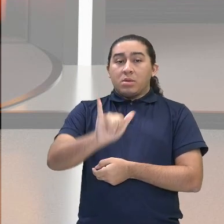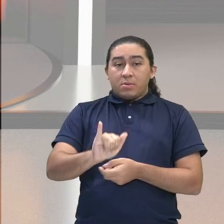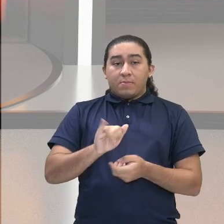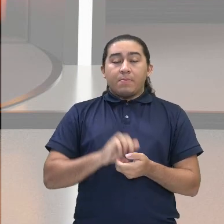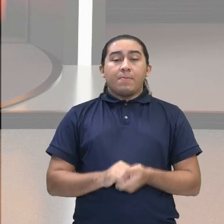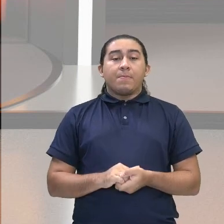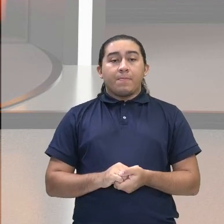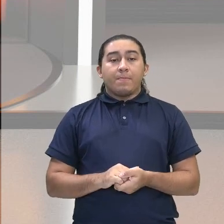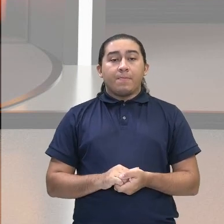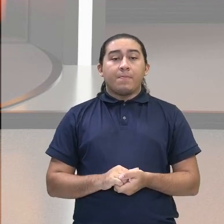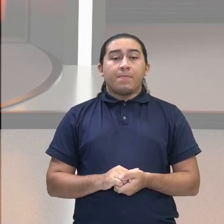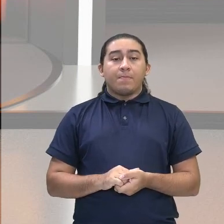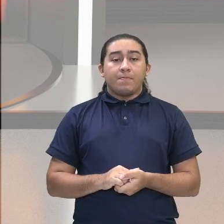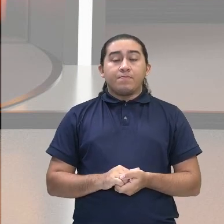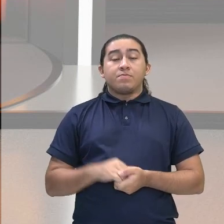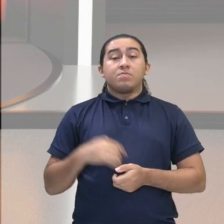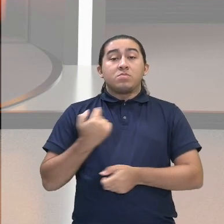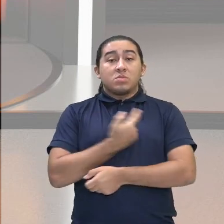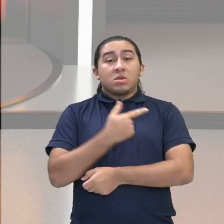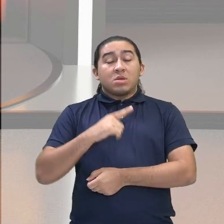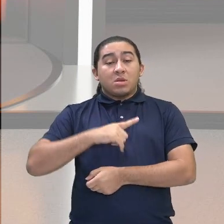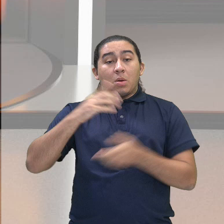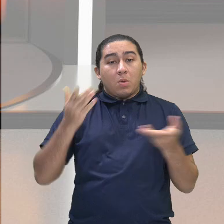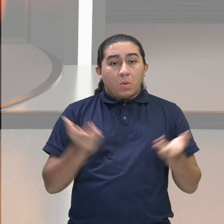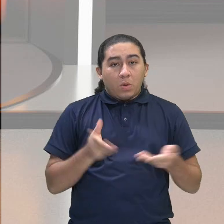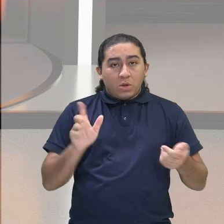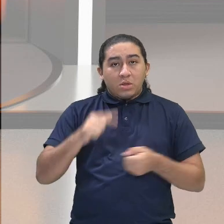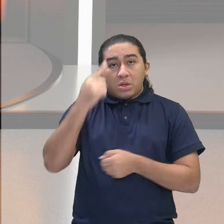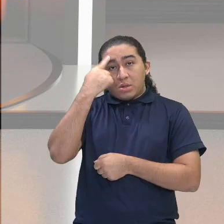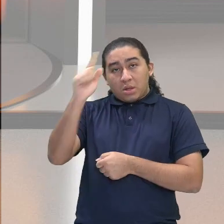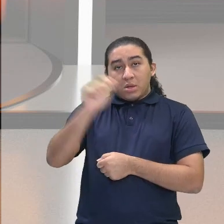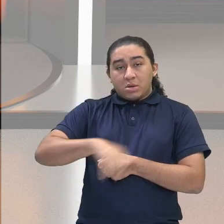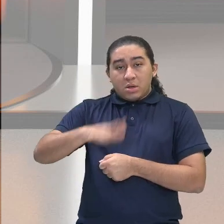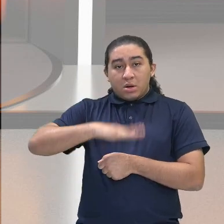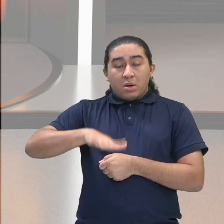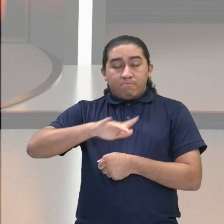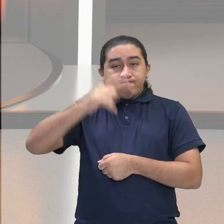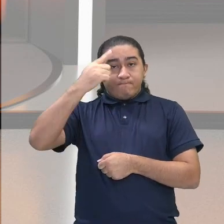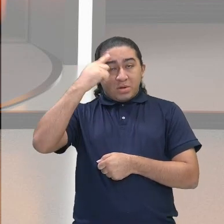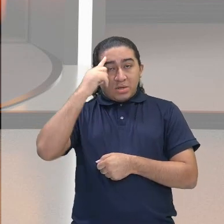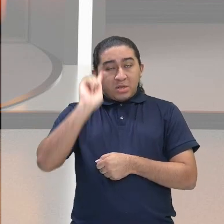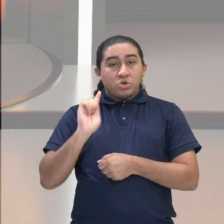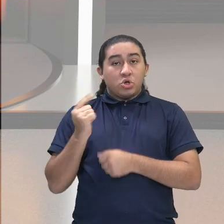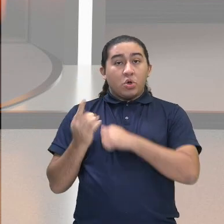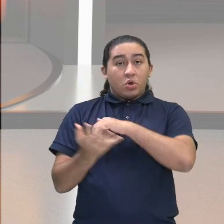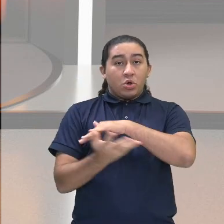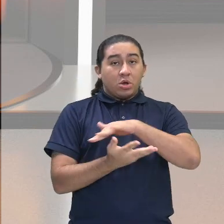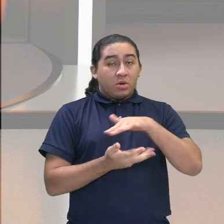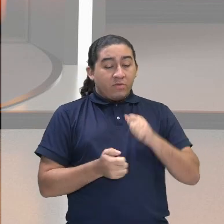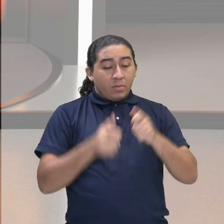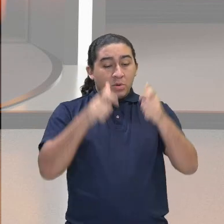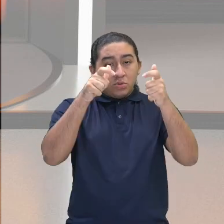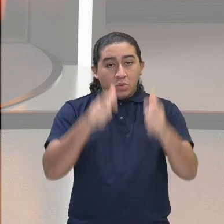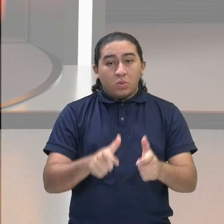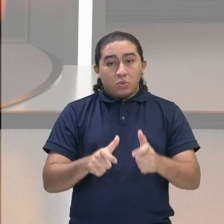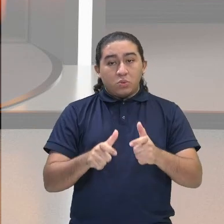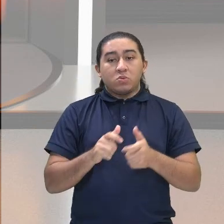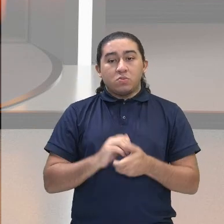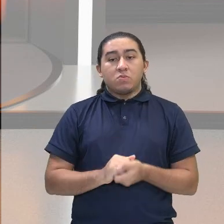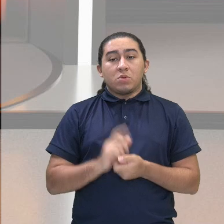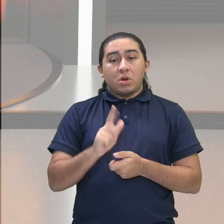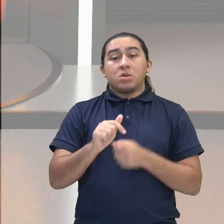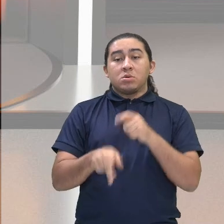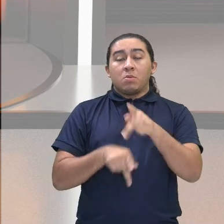essa ideia geral de onde hoje, geograficamente, estaria situado, tá bom?